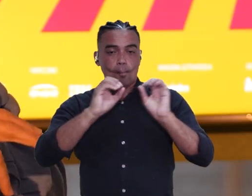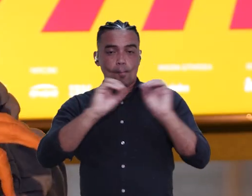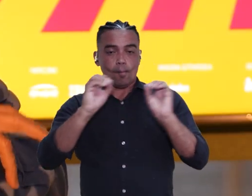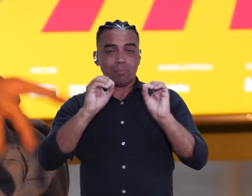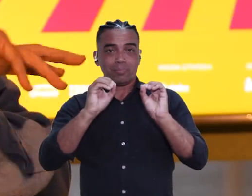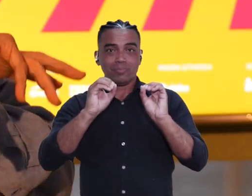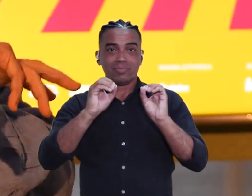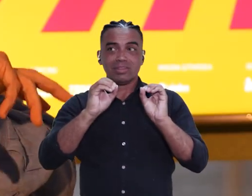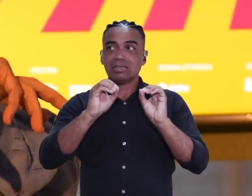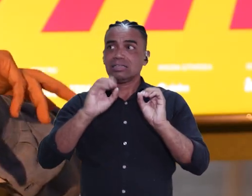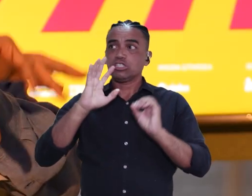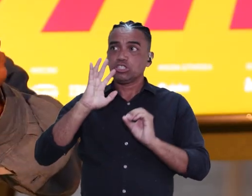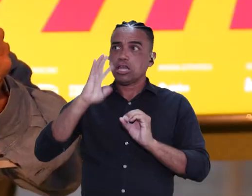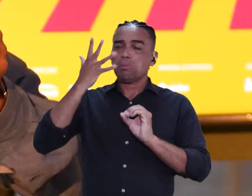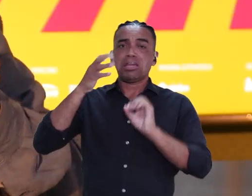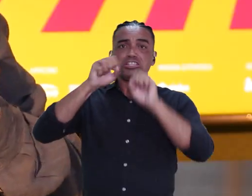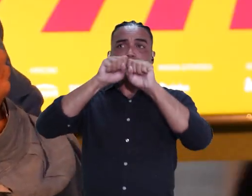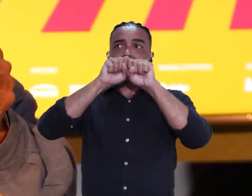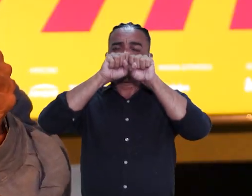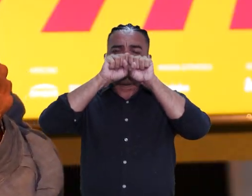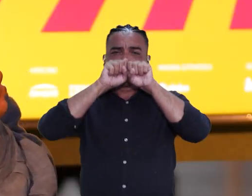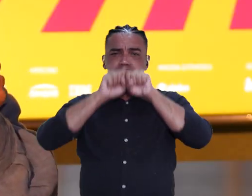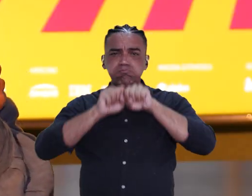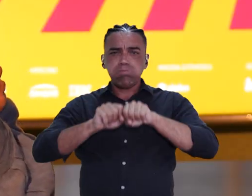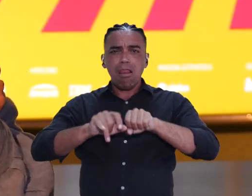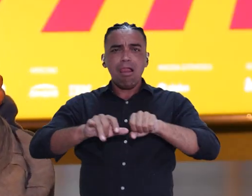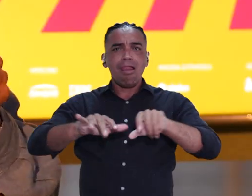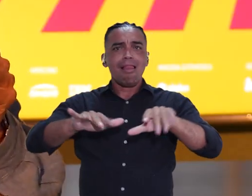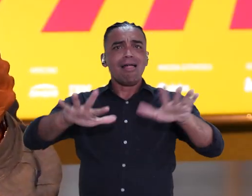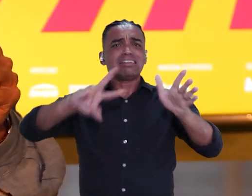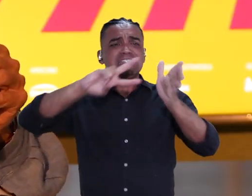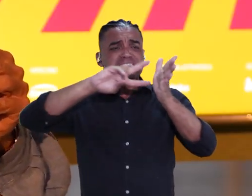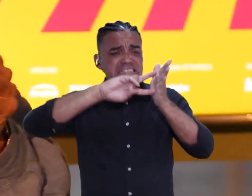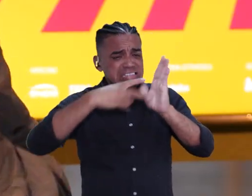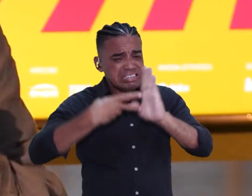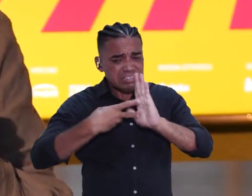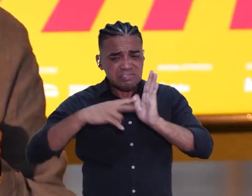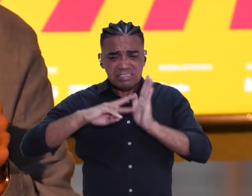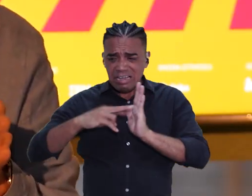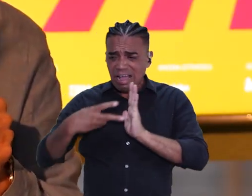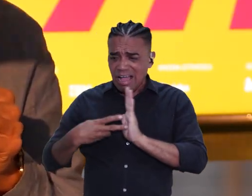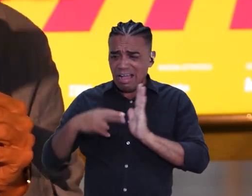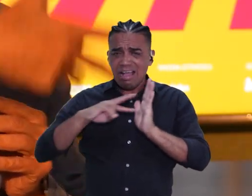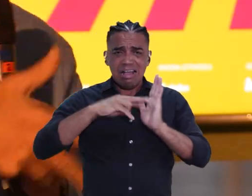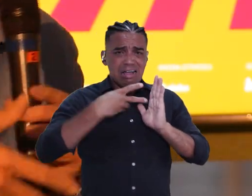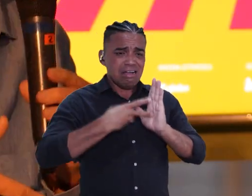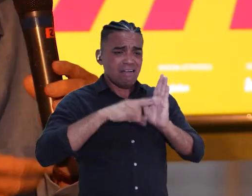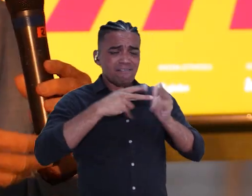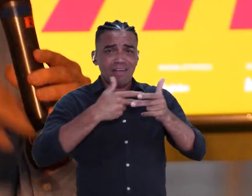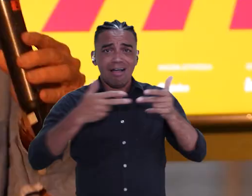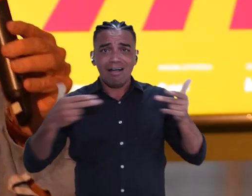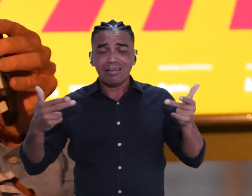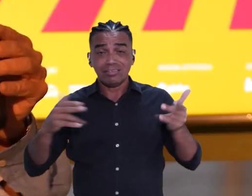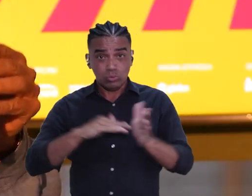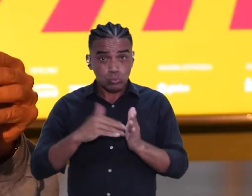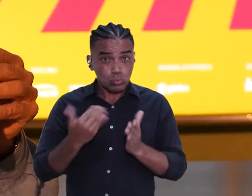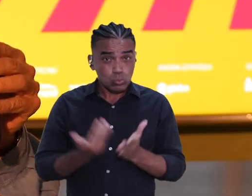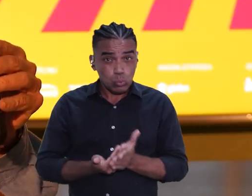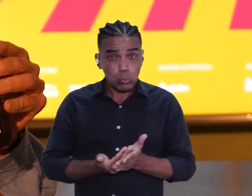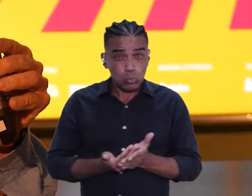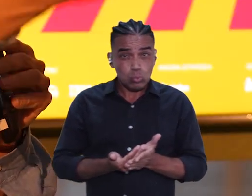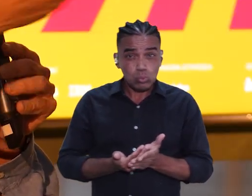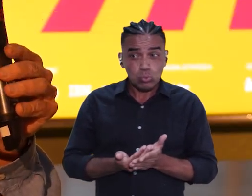repente ele se estilhaça como uma bomba semântica e diz tudo, né? Tudo que se